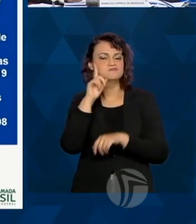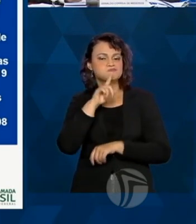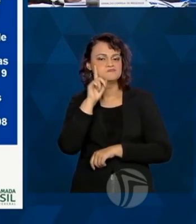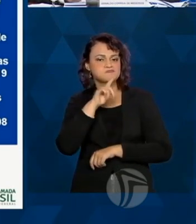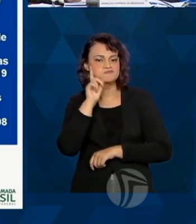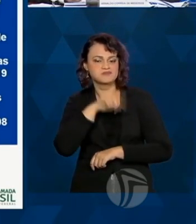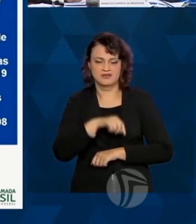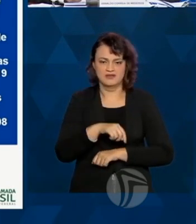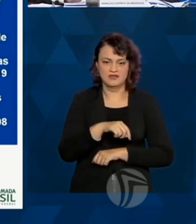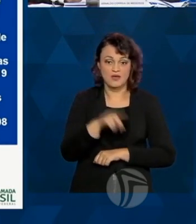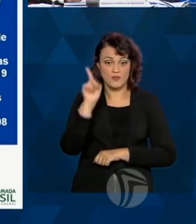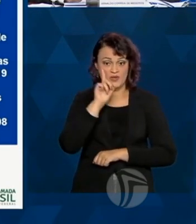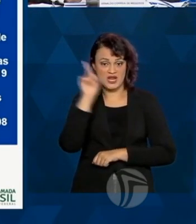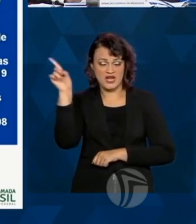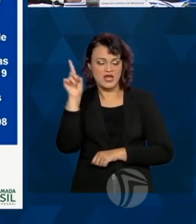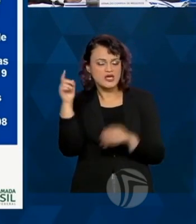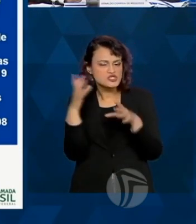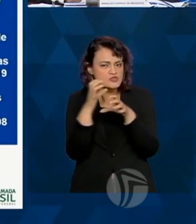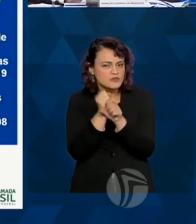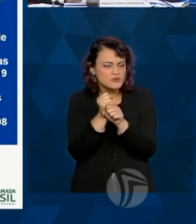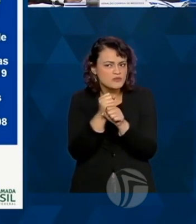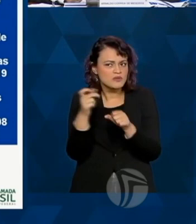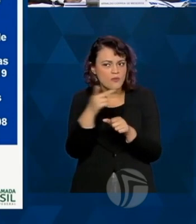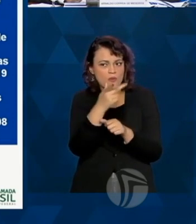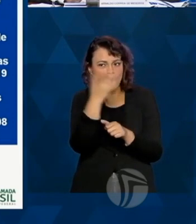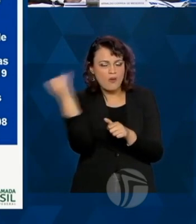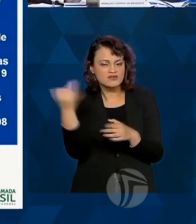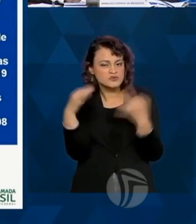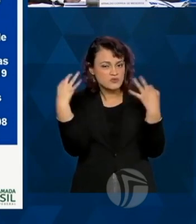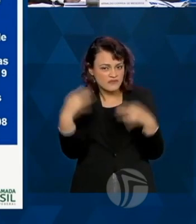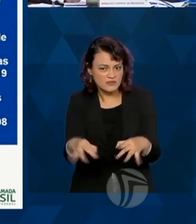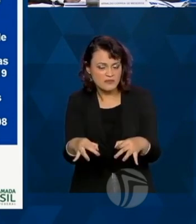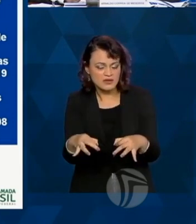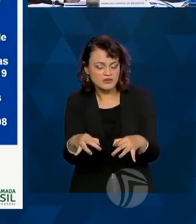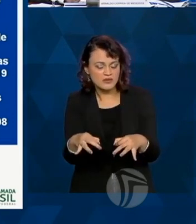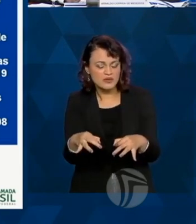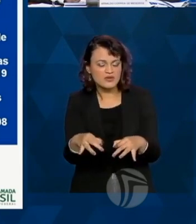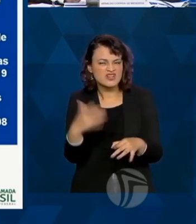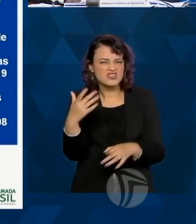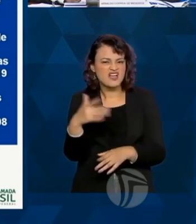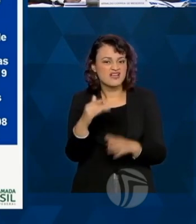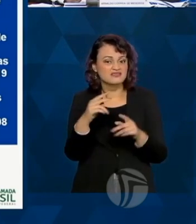que em quantidade de número de casos registrados